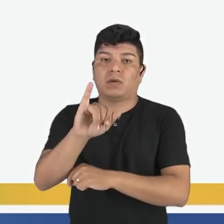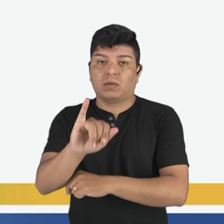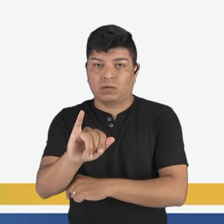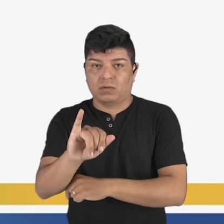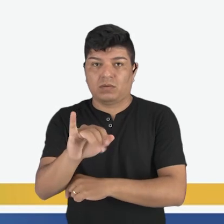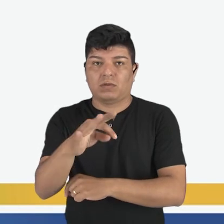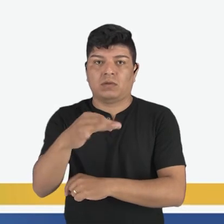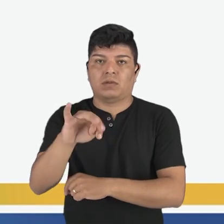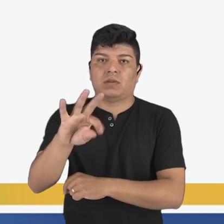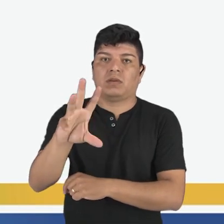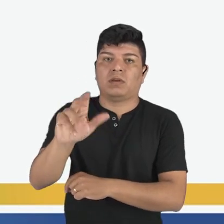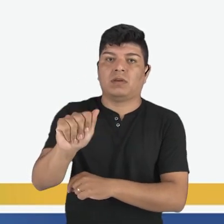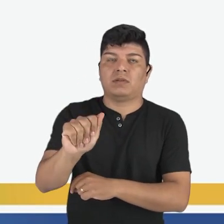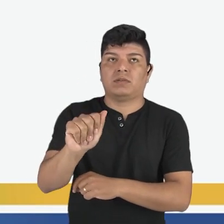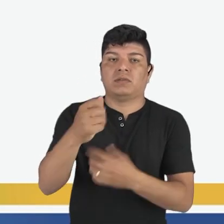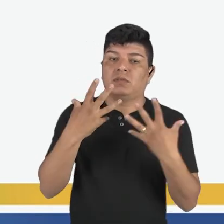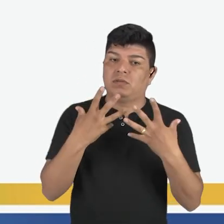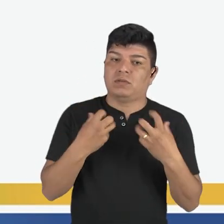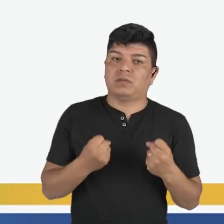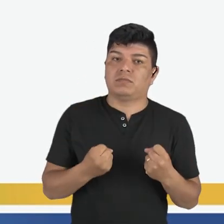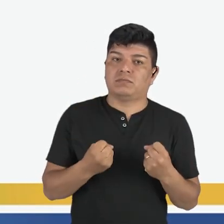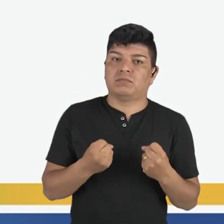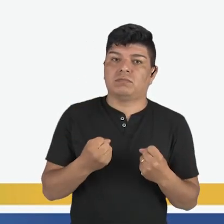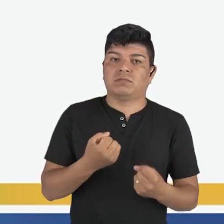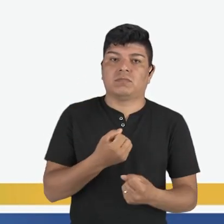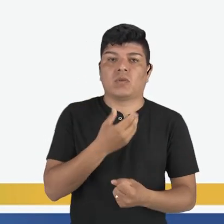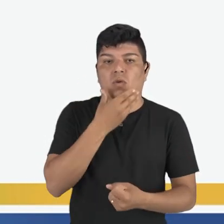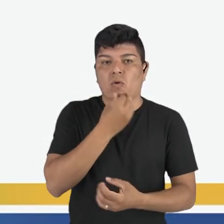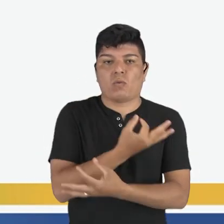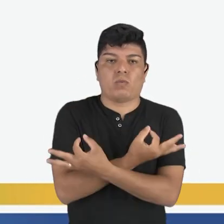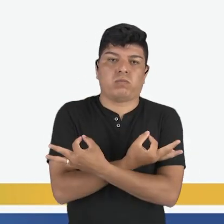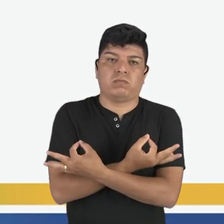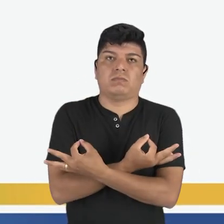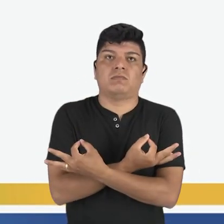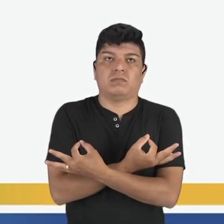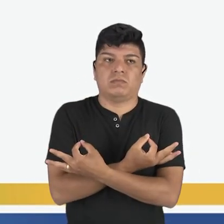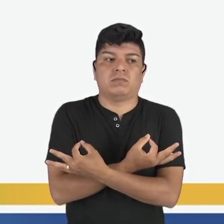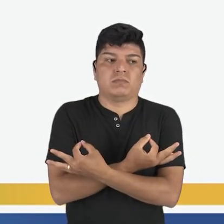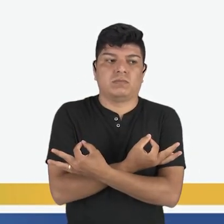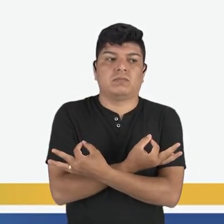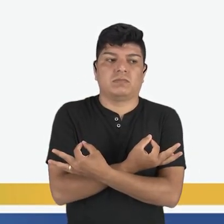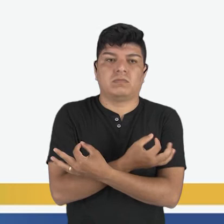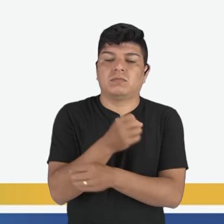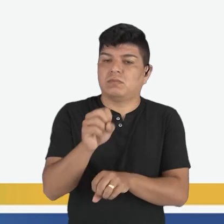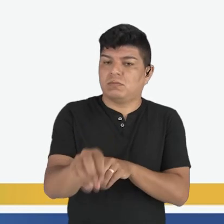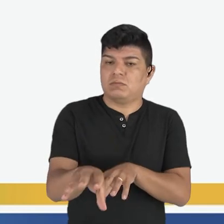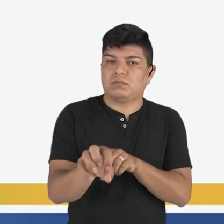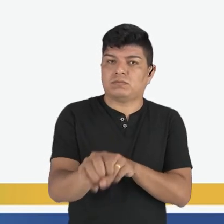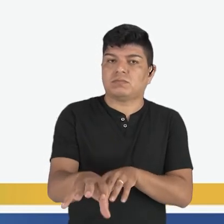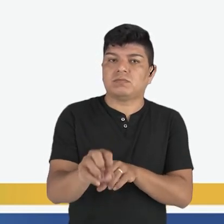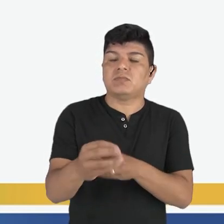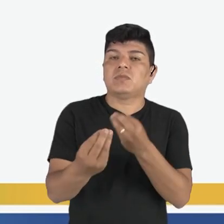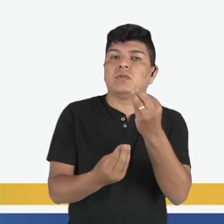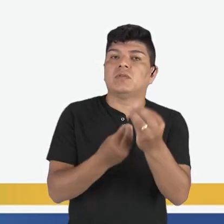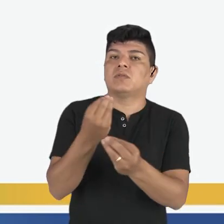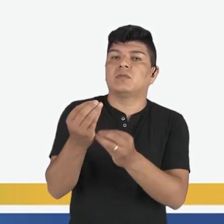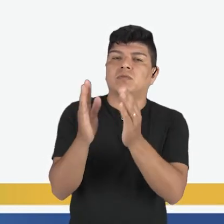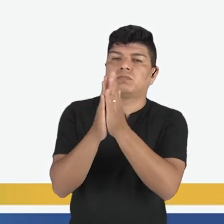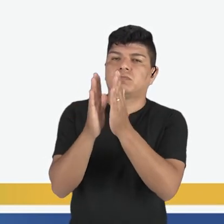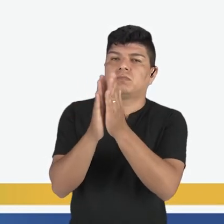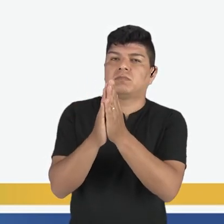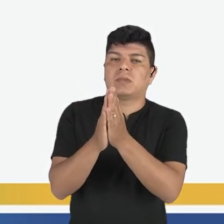de ascetismo. O asceta, Buda era um asceta, era um camarada que ensinava como meditar para buscar